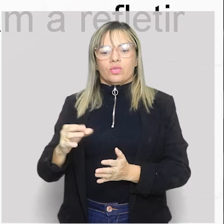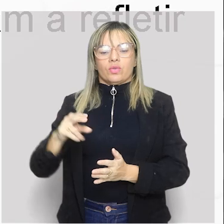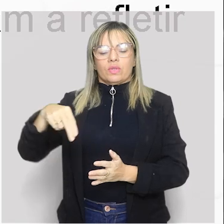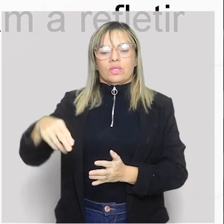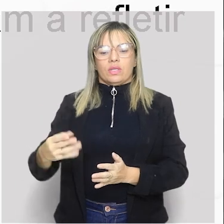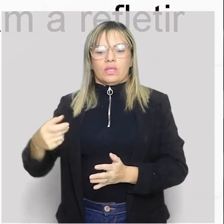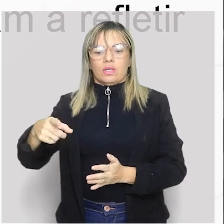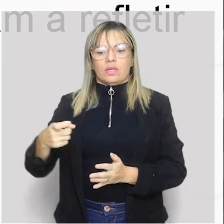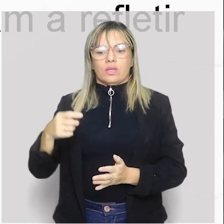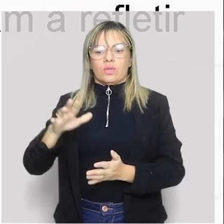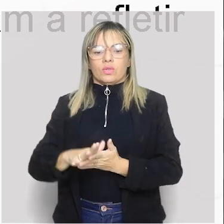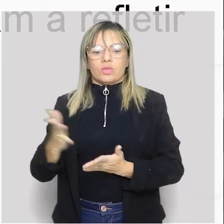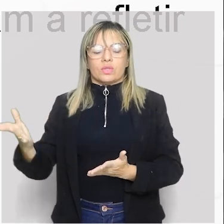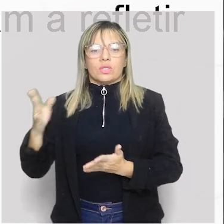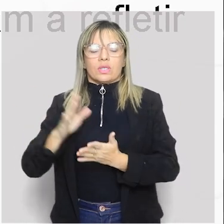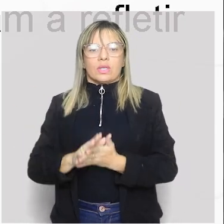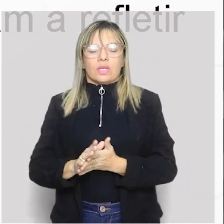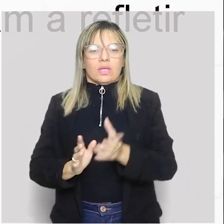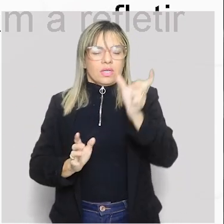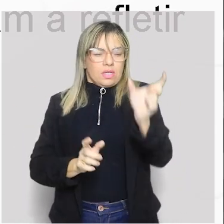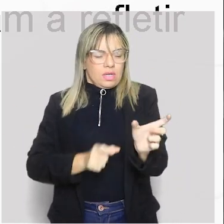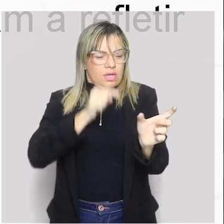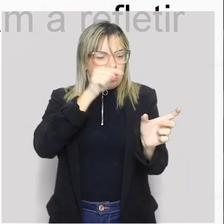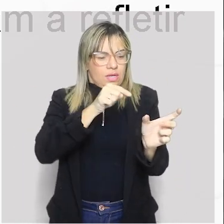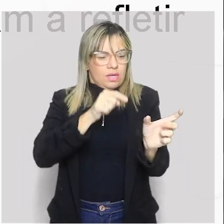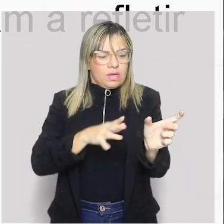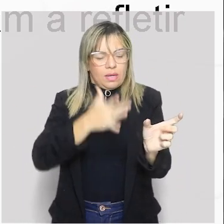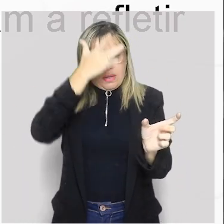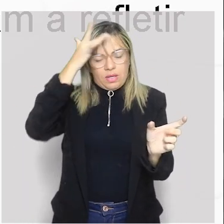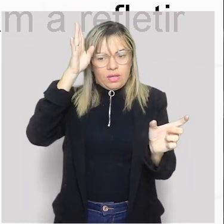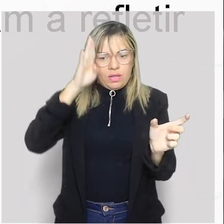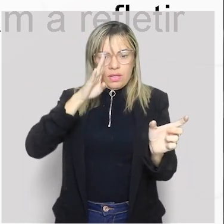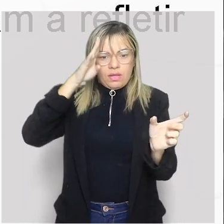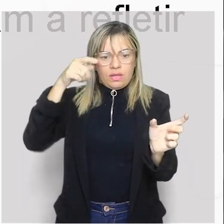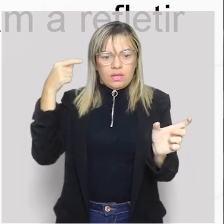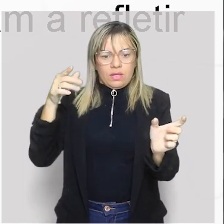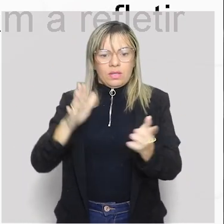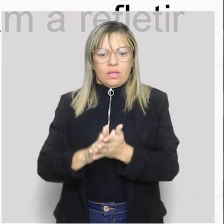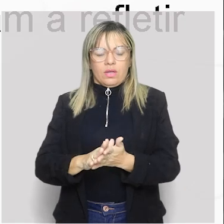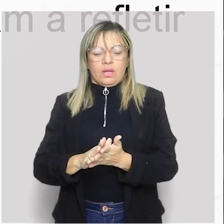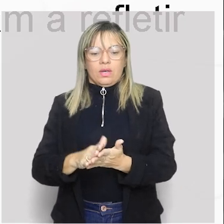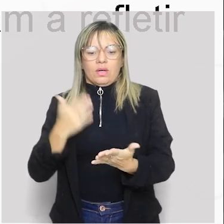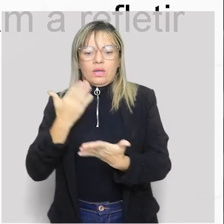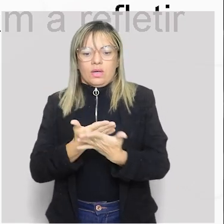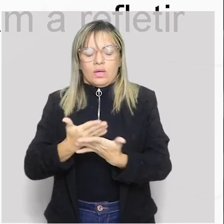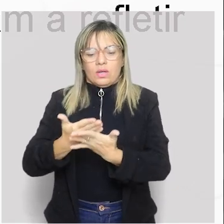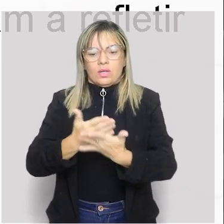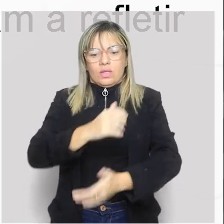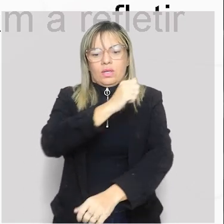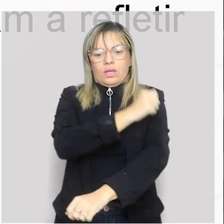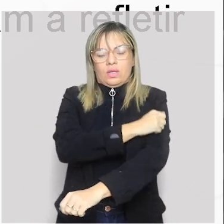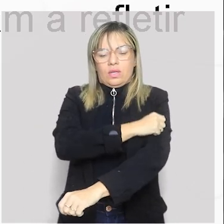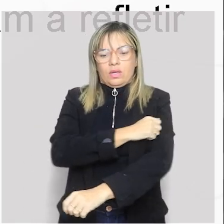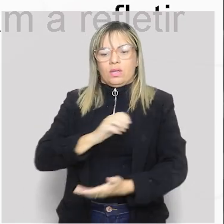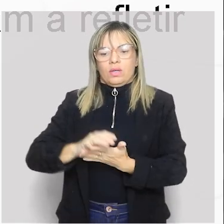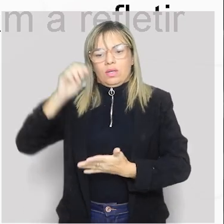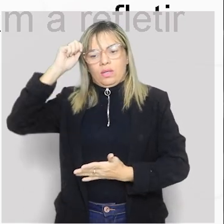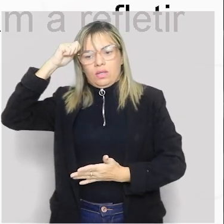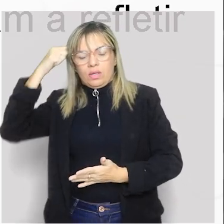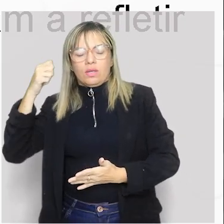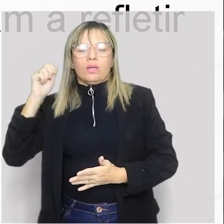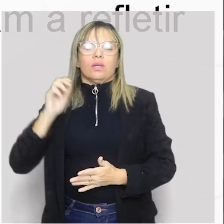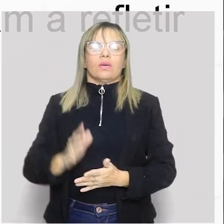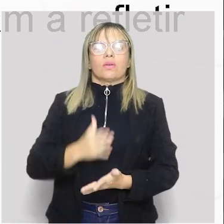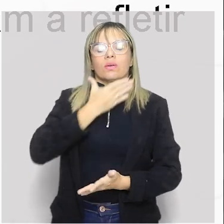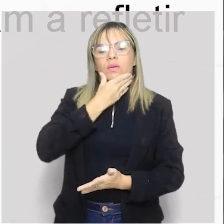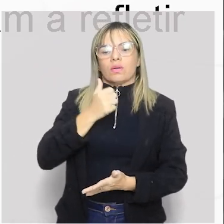cujas personagens protagonistas são estudantes negras e negros da medicina. Suas histórias, muito